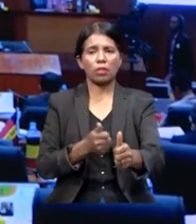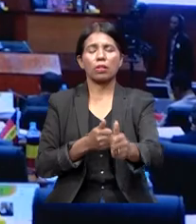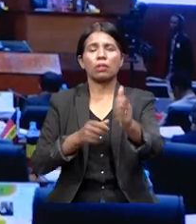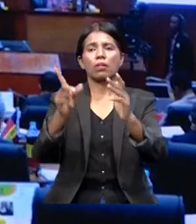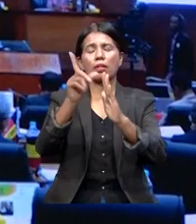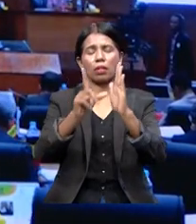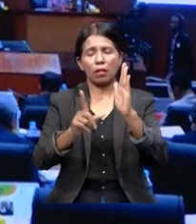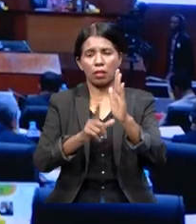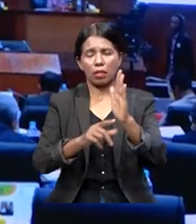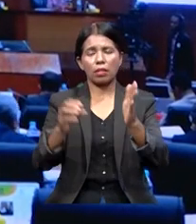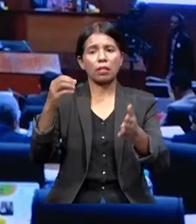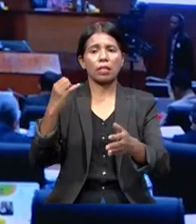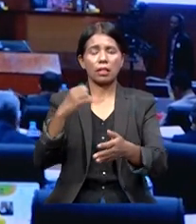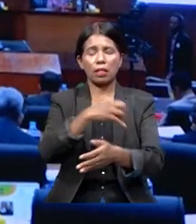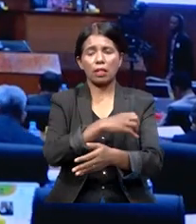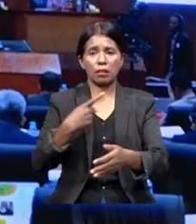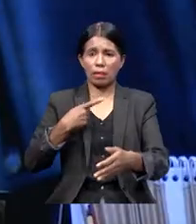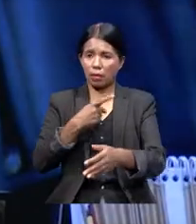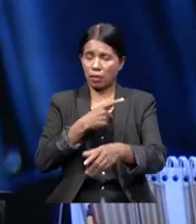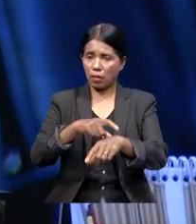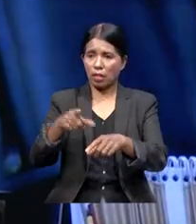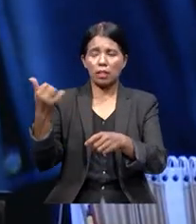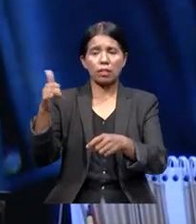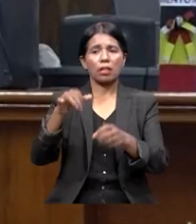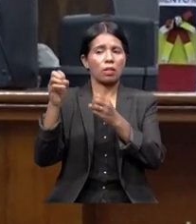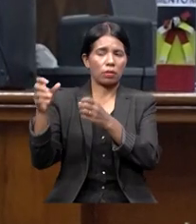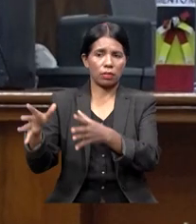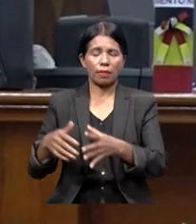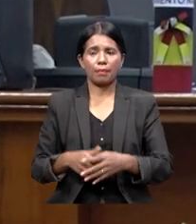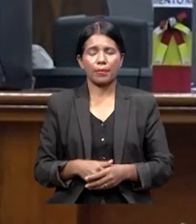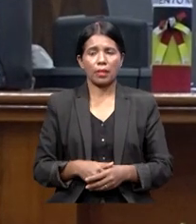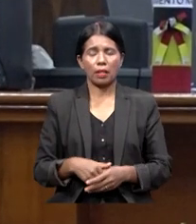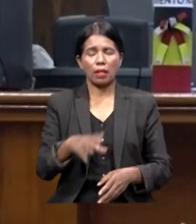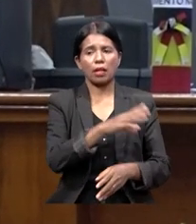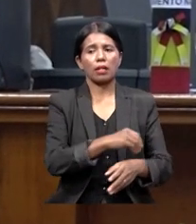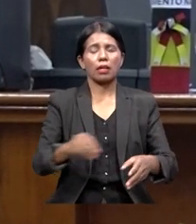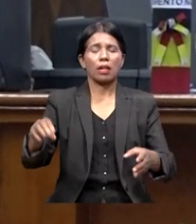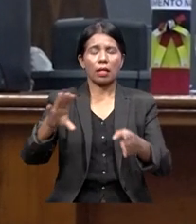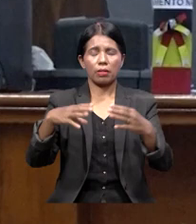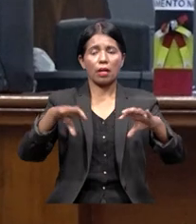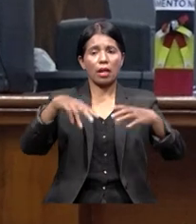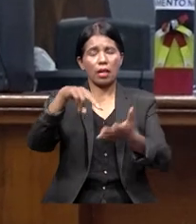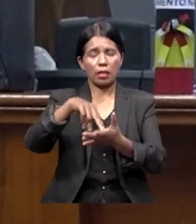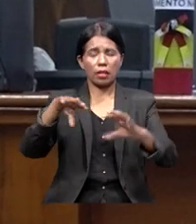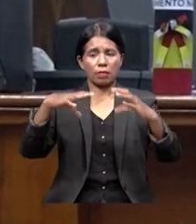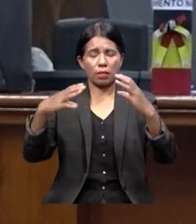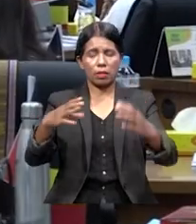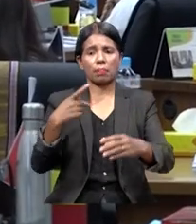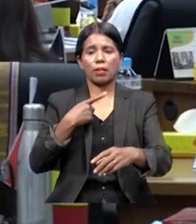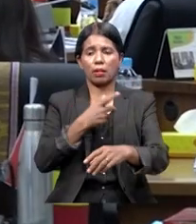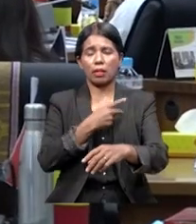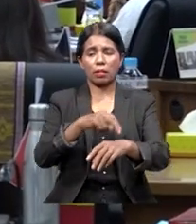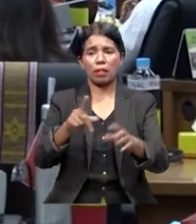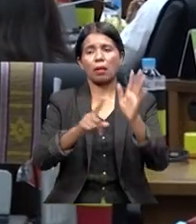lei inquérito parlamentar nien une sira abandona pedido proposta atu hari komisão inquérito parlamentar ne bancada oposição apresenta